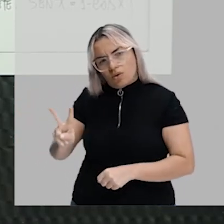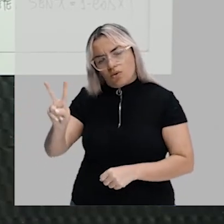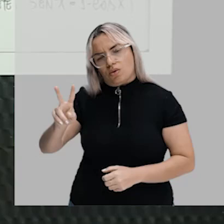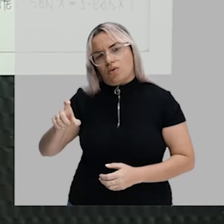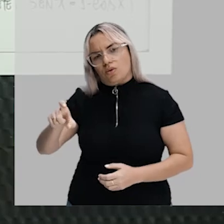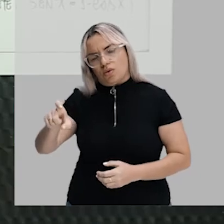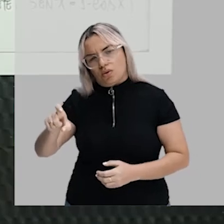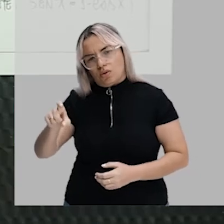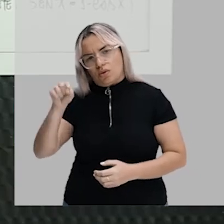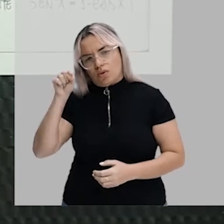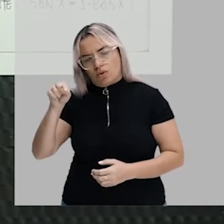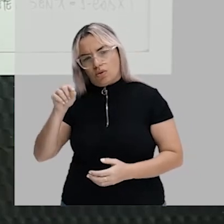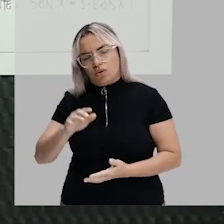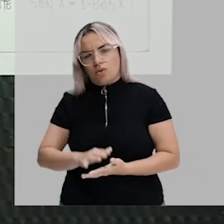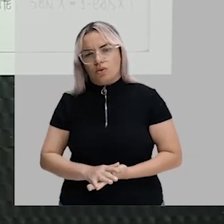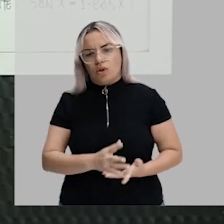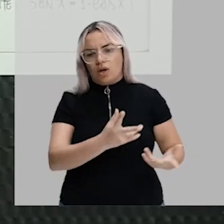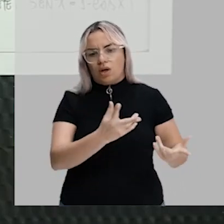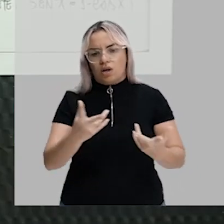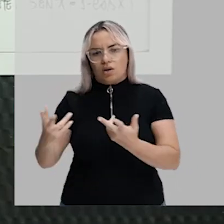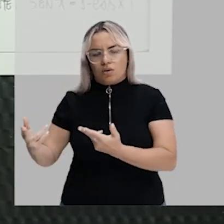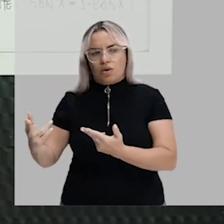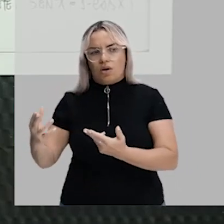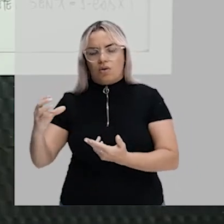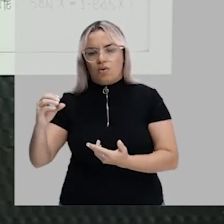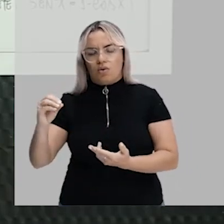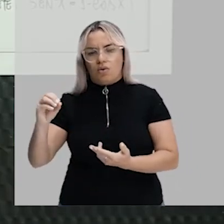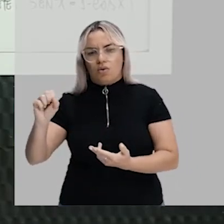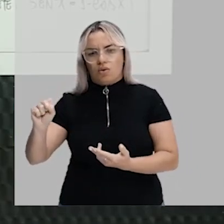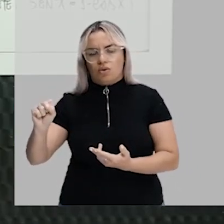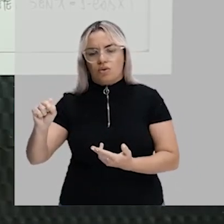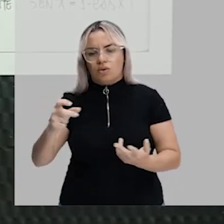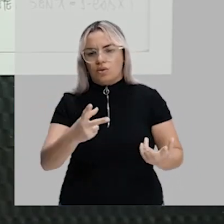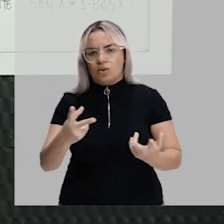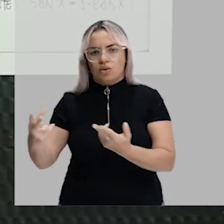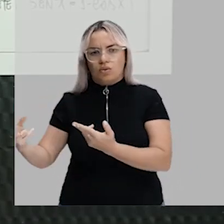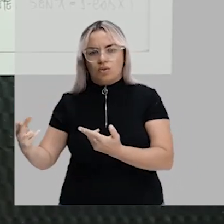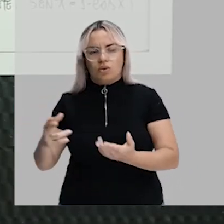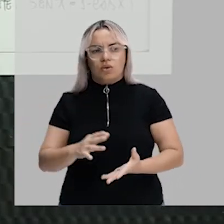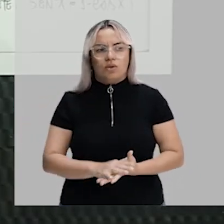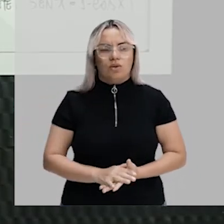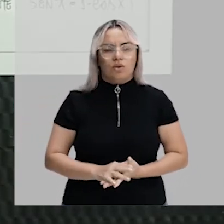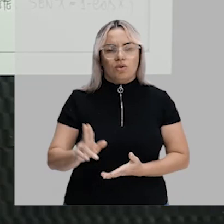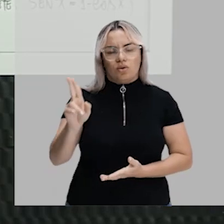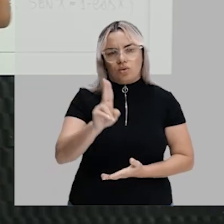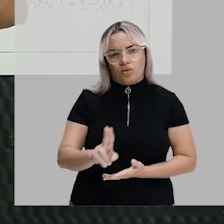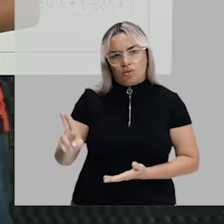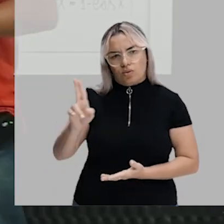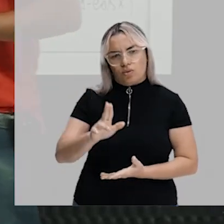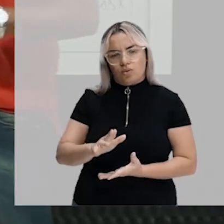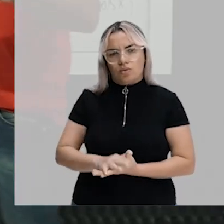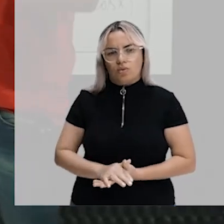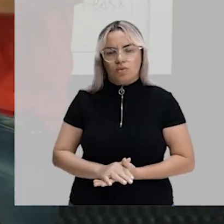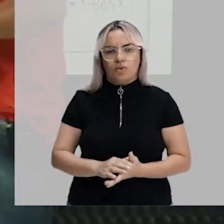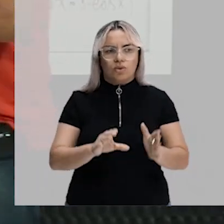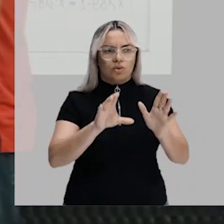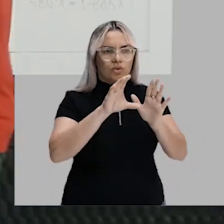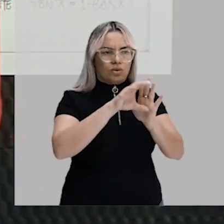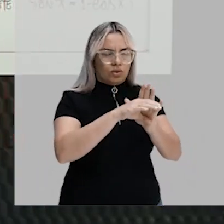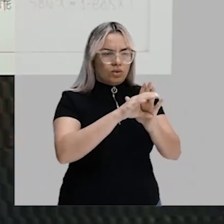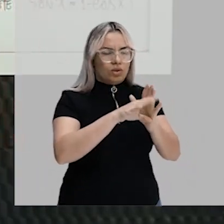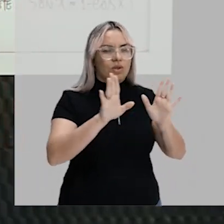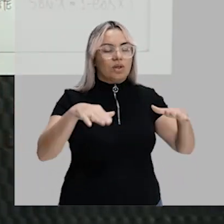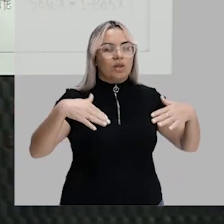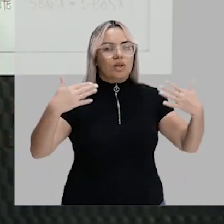cosseno é o meio certo beleza feito isso você aplica a definição aqui ó Então quem vai ser o